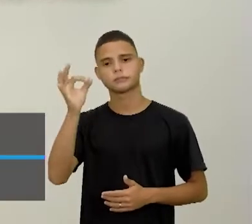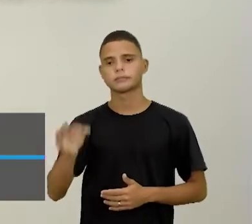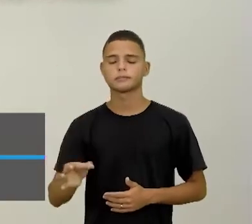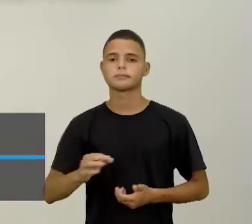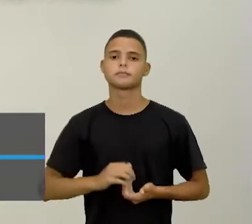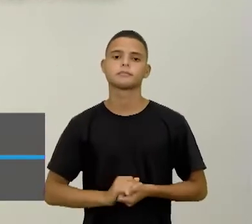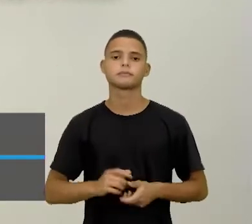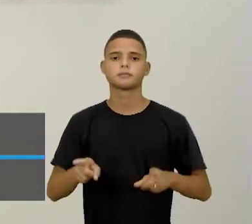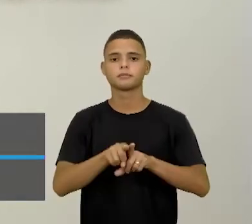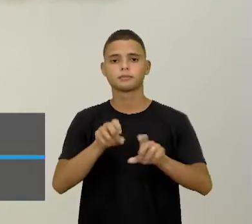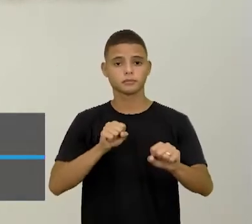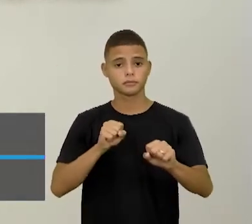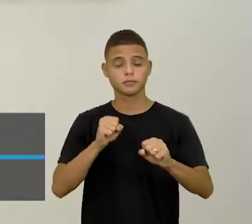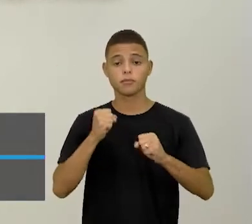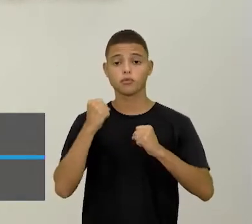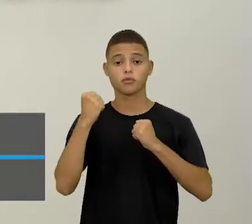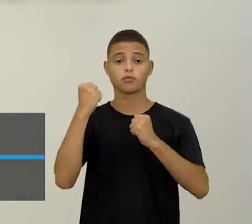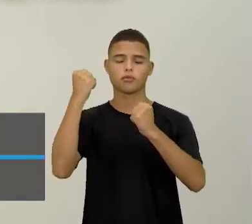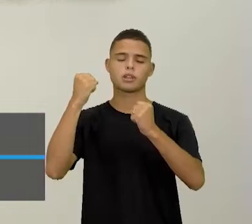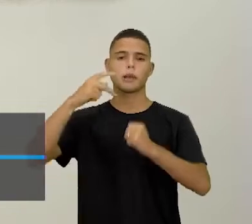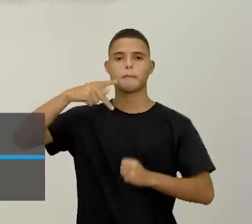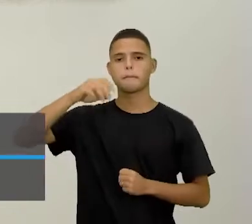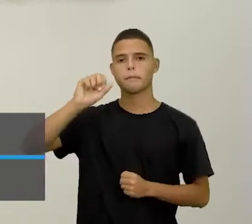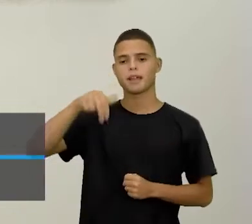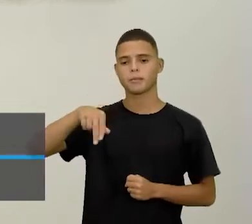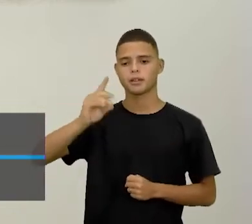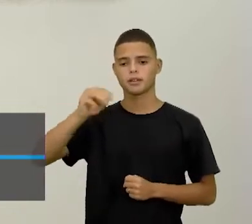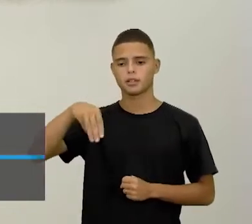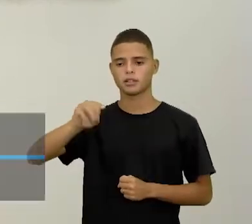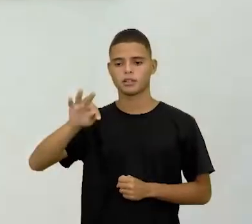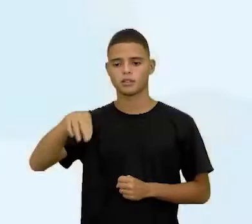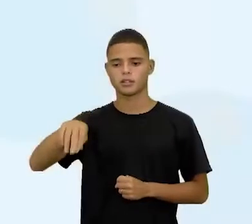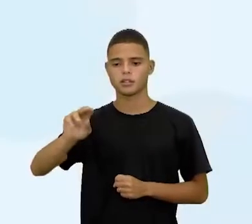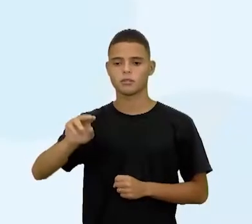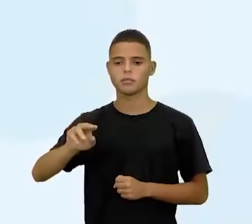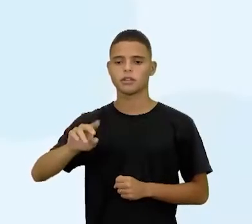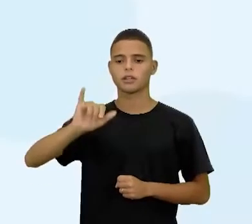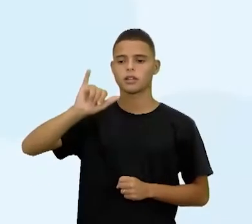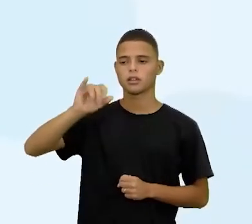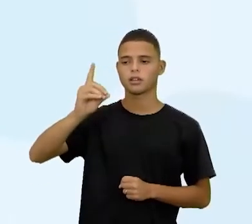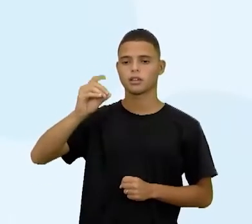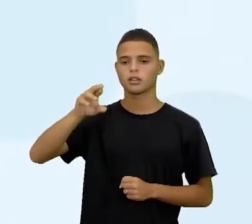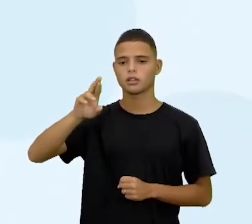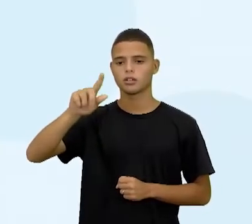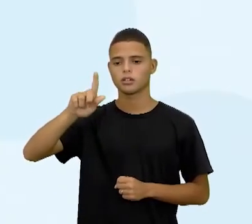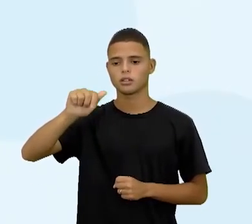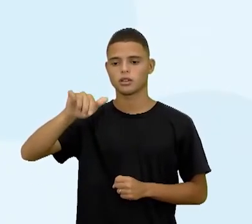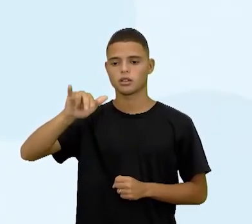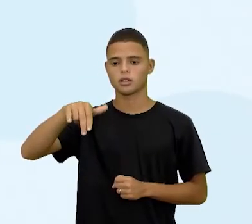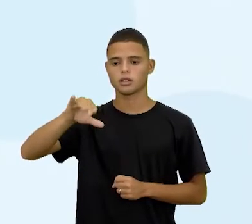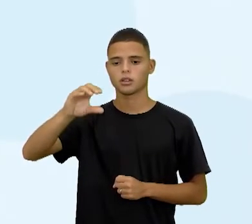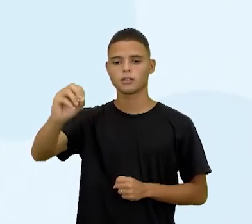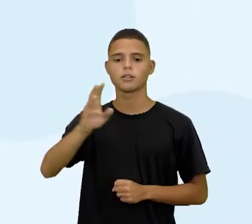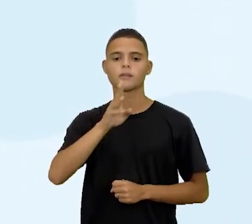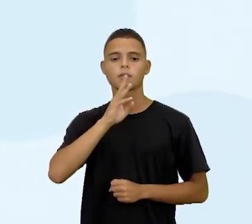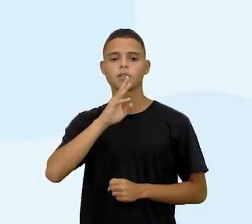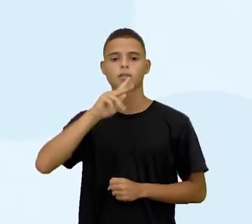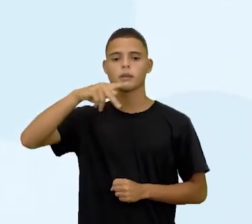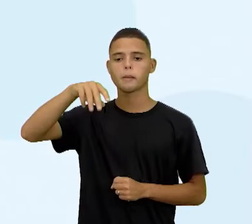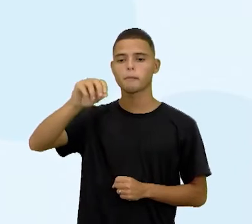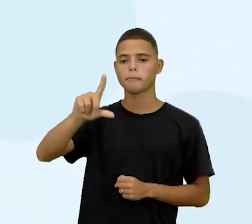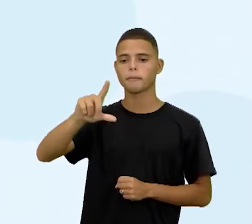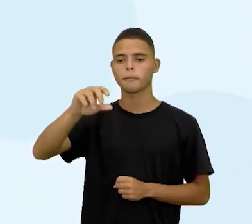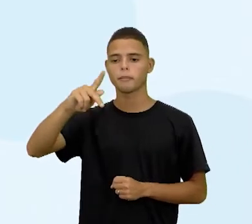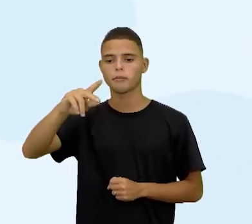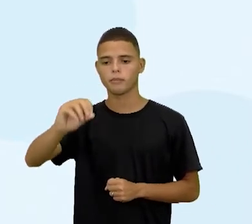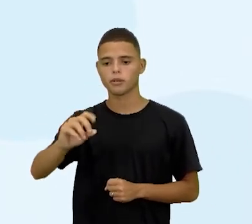permanente e ligação de hidrogênio. A ligação de hidrogênio, ela também é conhecida como dipolo-dipolo. Então, tem um outro nome para